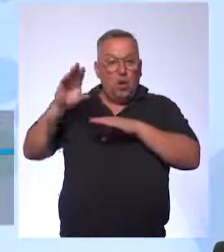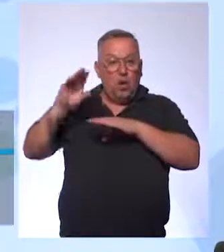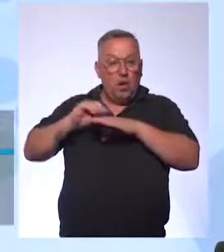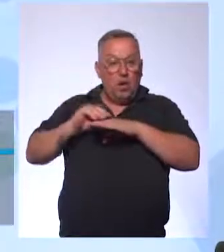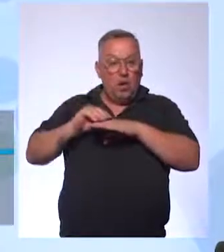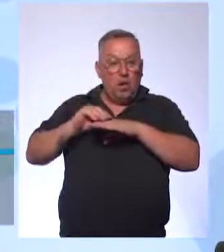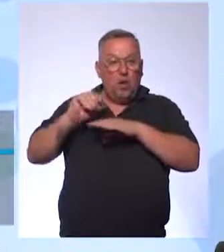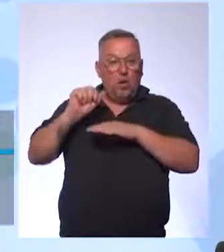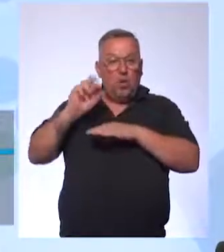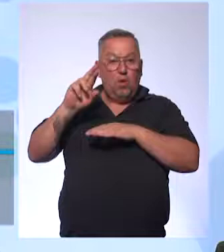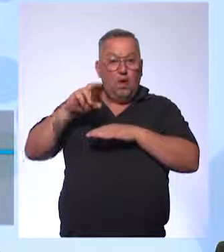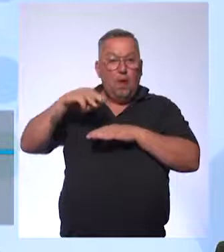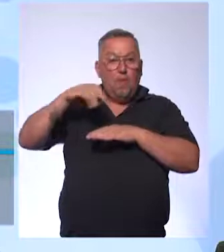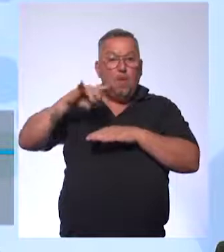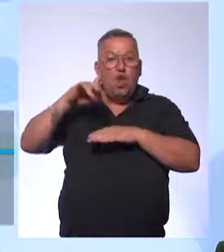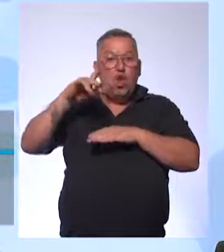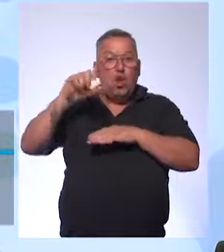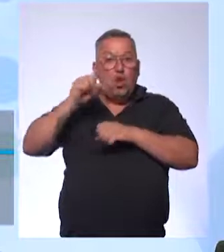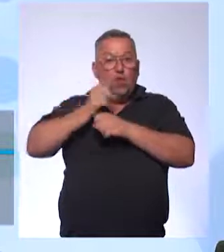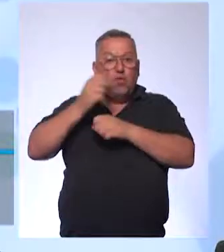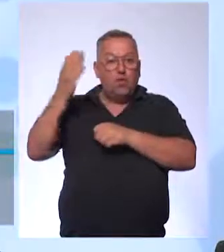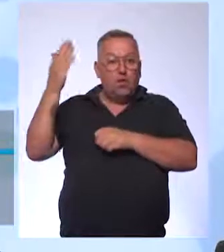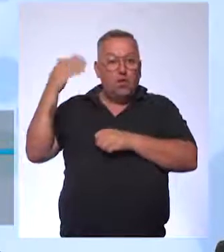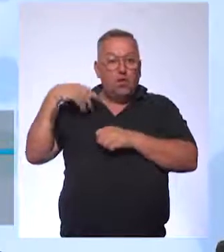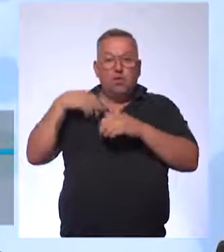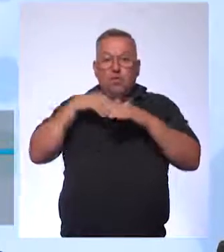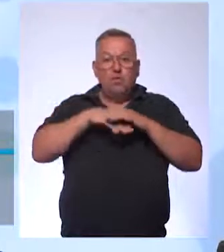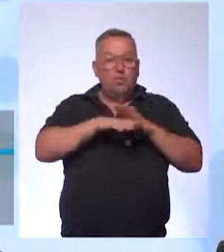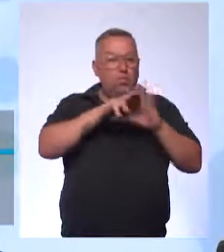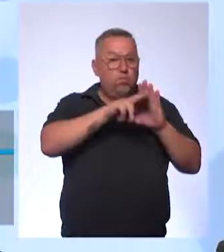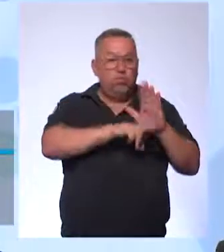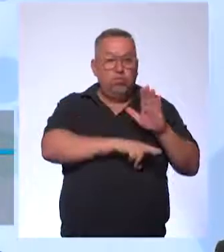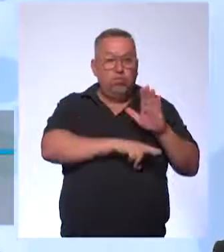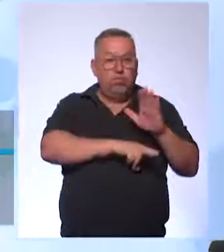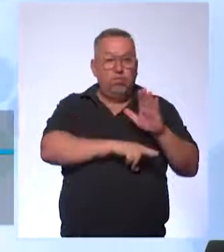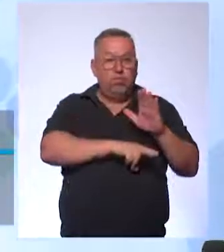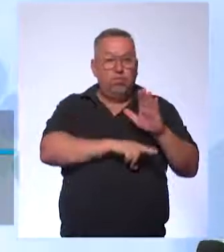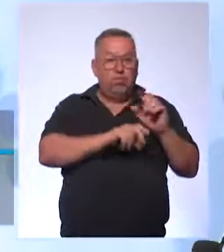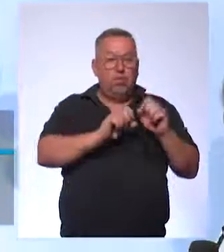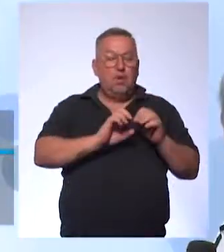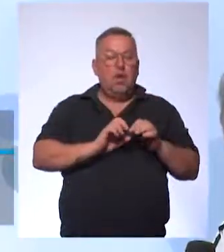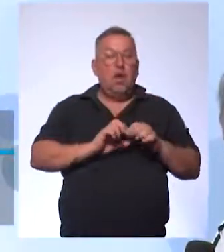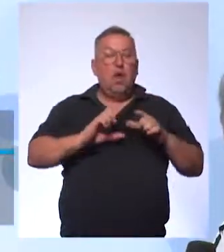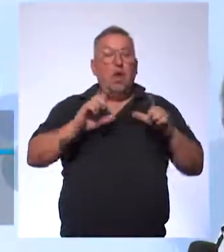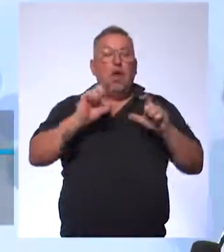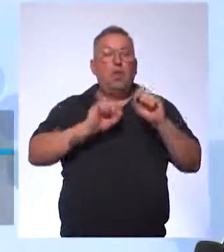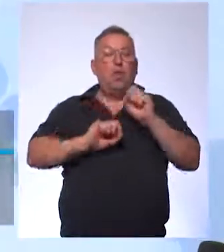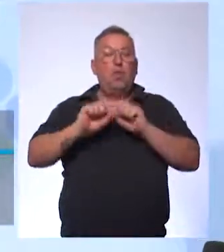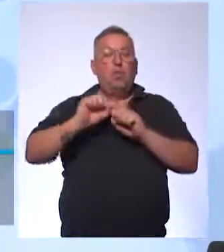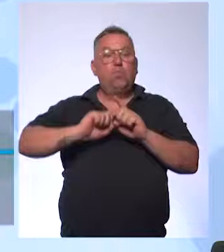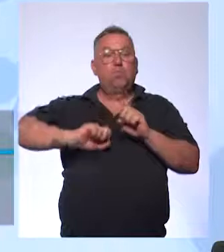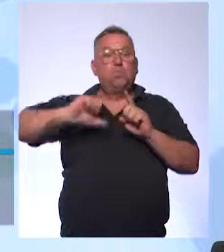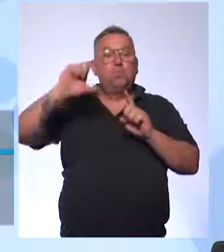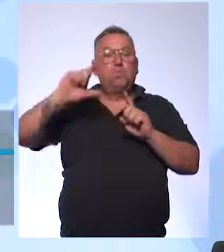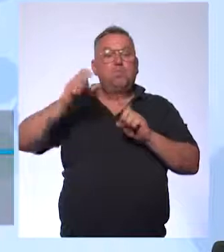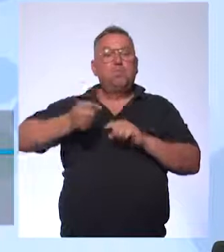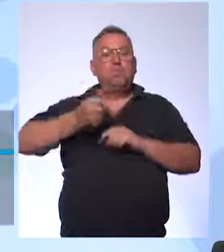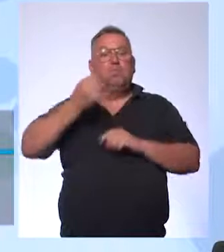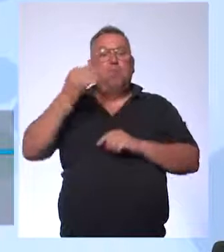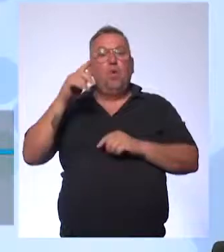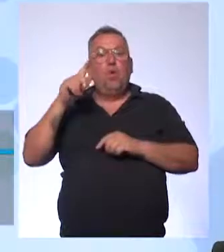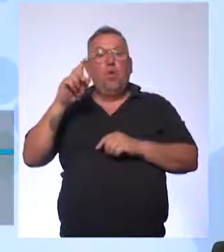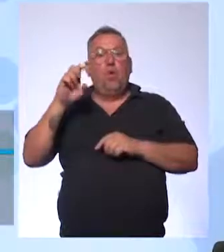da atmosfera há milhões de anos e que estava lá enterrado. E aí eu aumento, né, a quantidade de